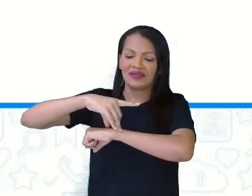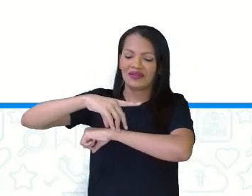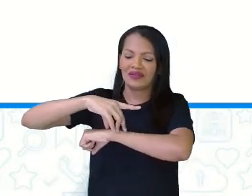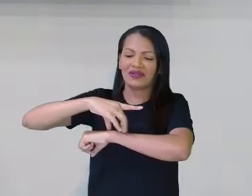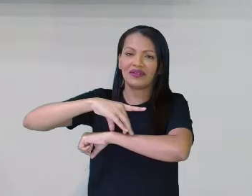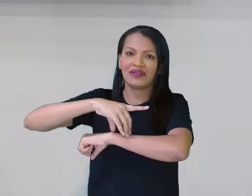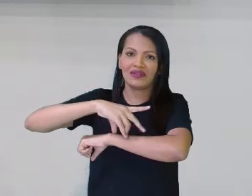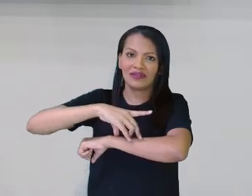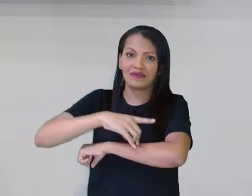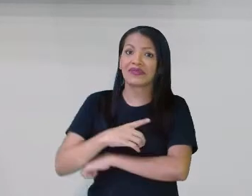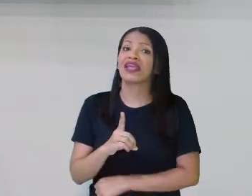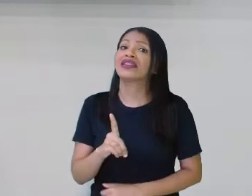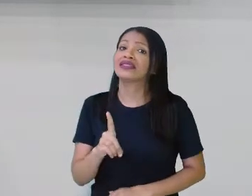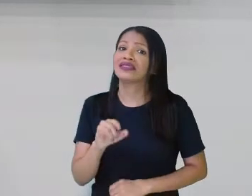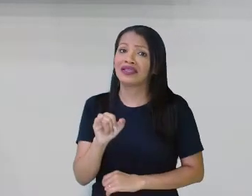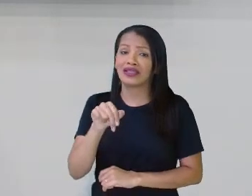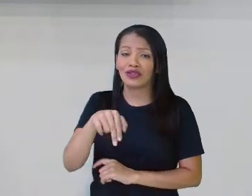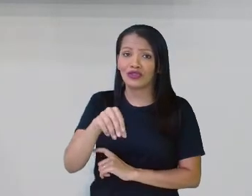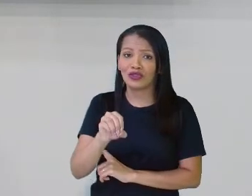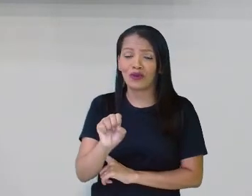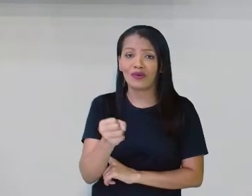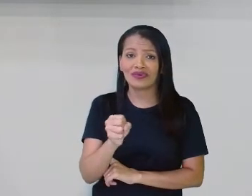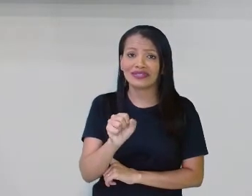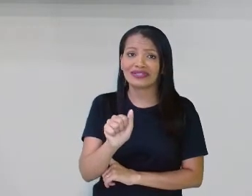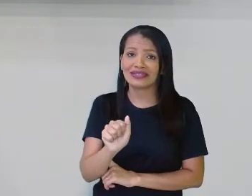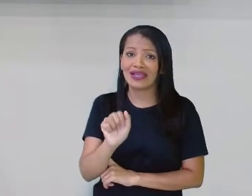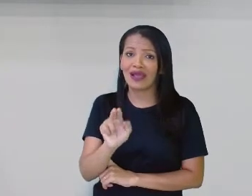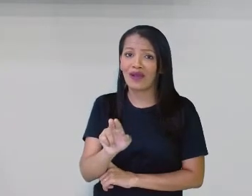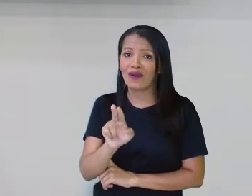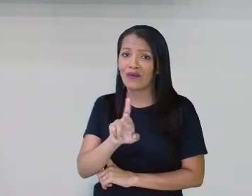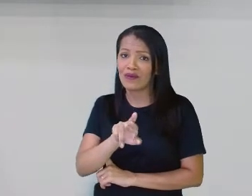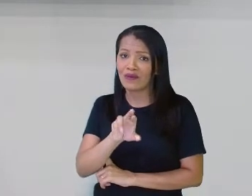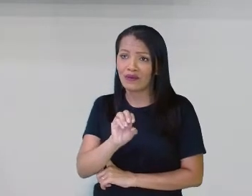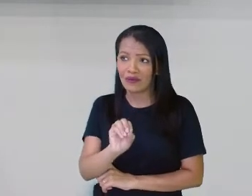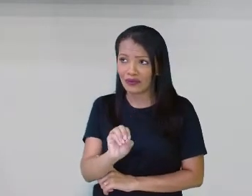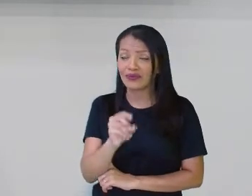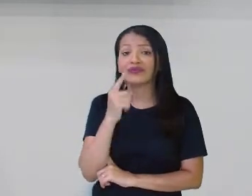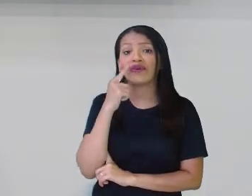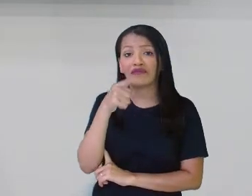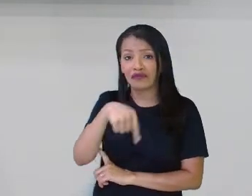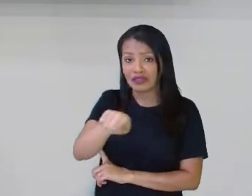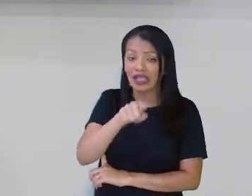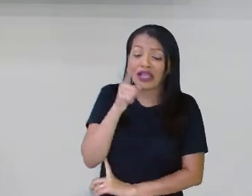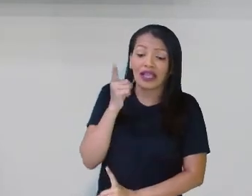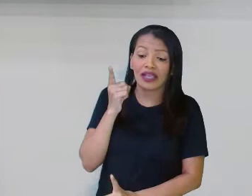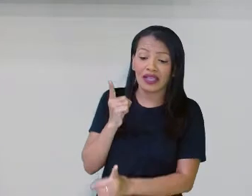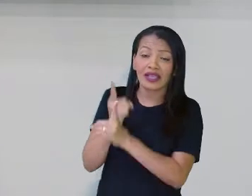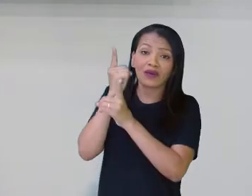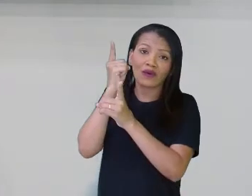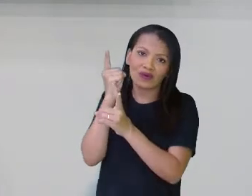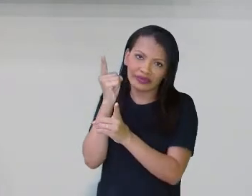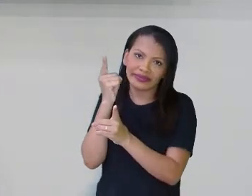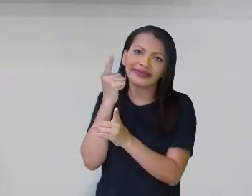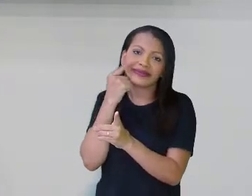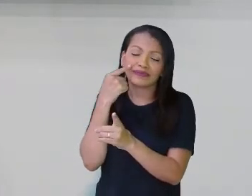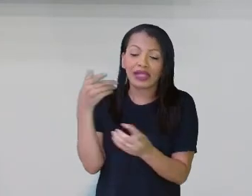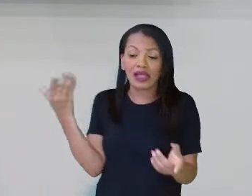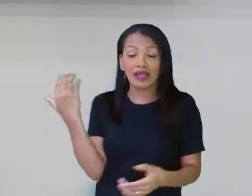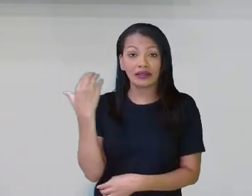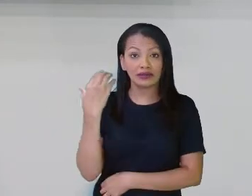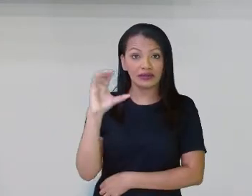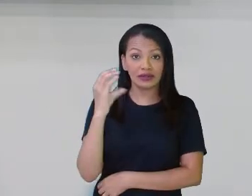interessante sobre o dinossauro, gente. Vocês vão encontrar nessa revista que eu falei, A Ciência